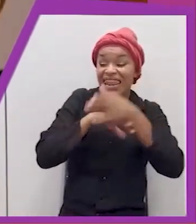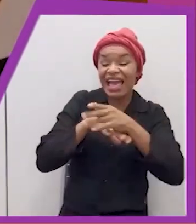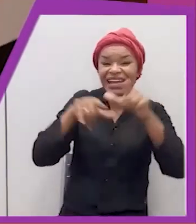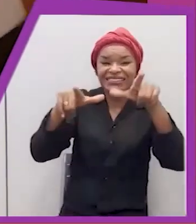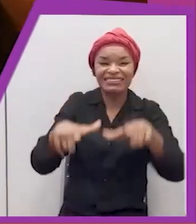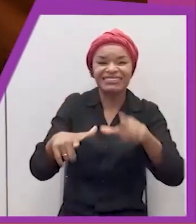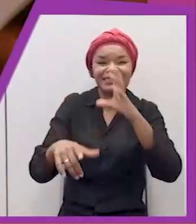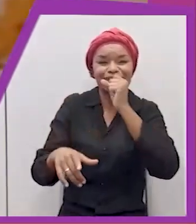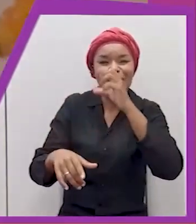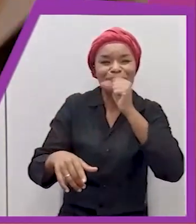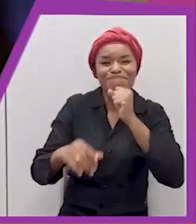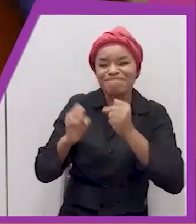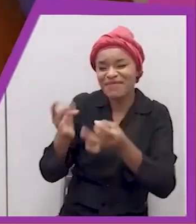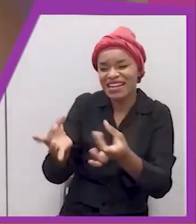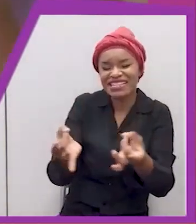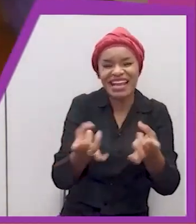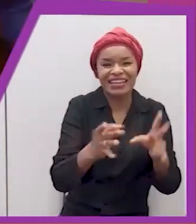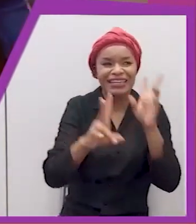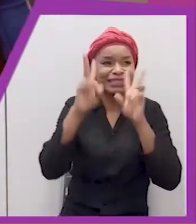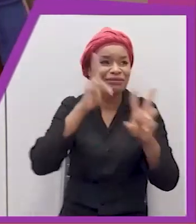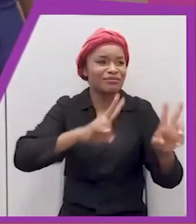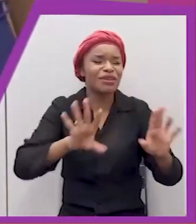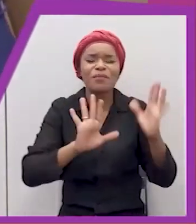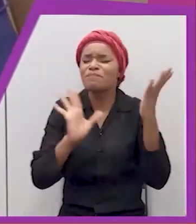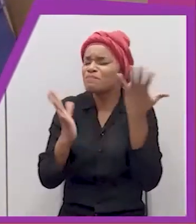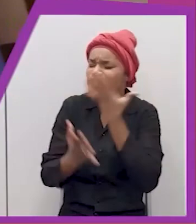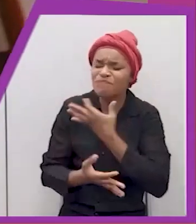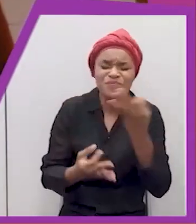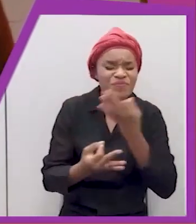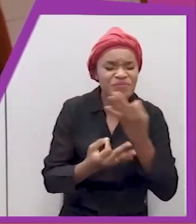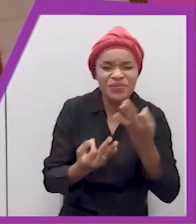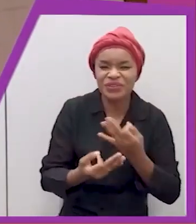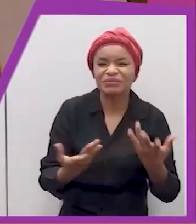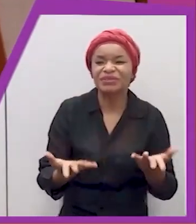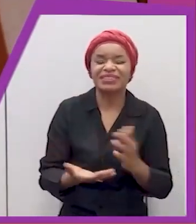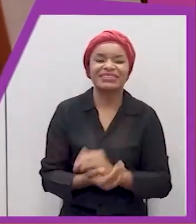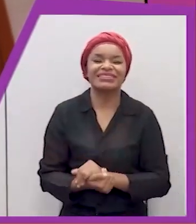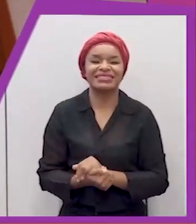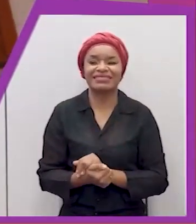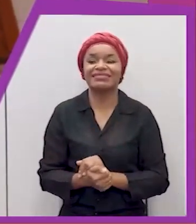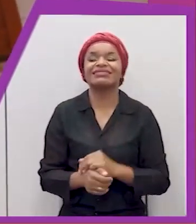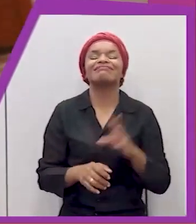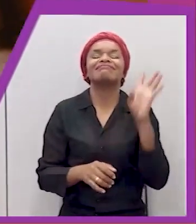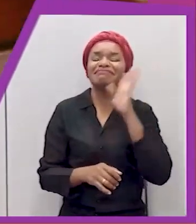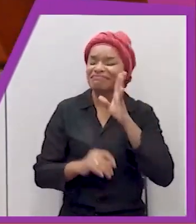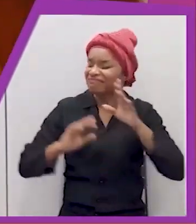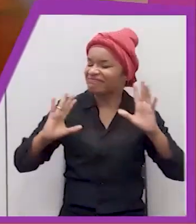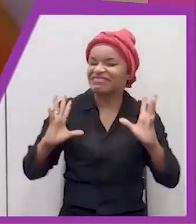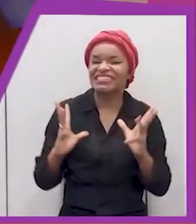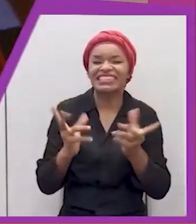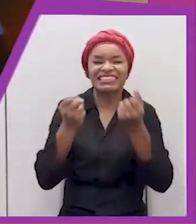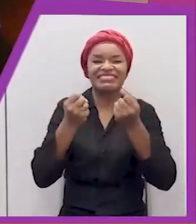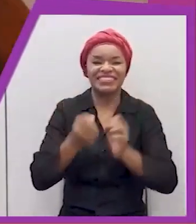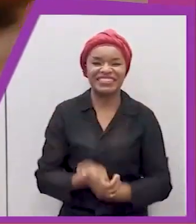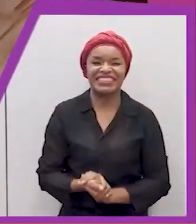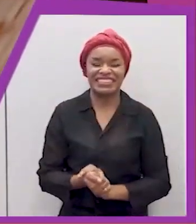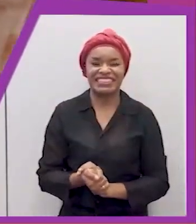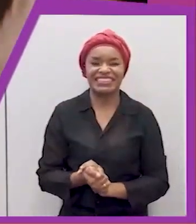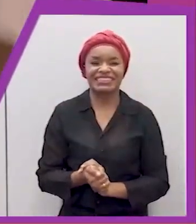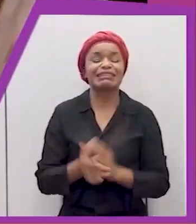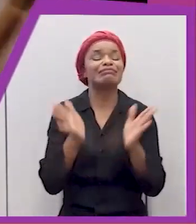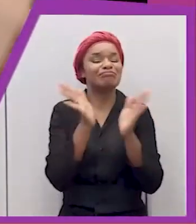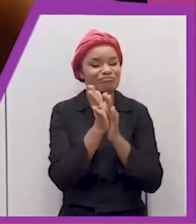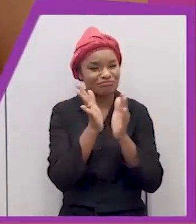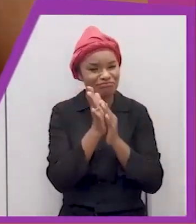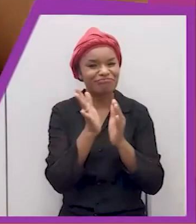comer e quando eu pego esse livro eu passo assim moto tempo olhando os detalhes dos pães e realmente dá vontade